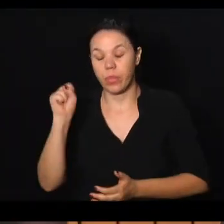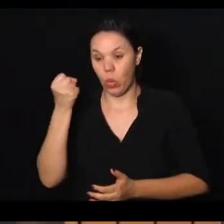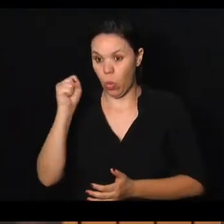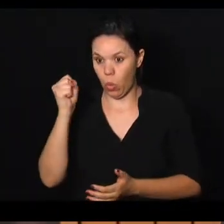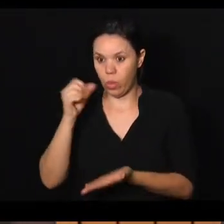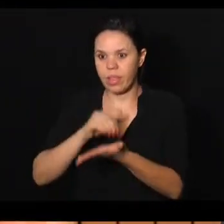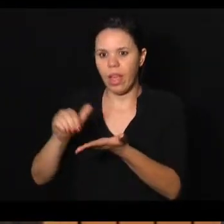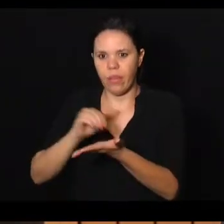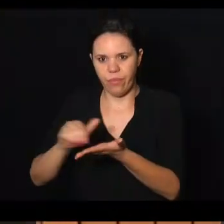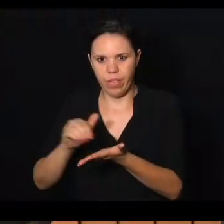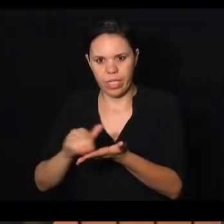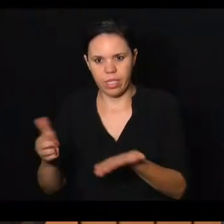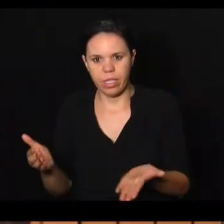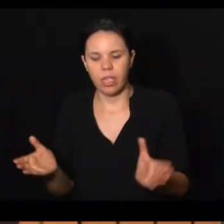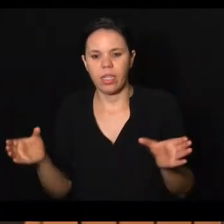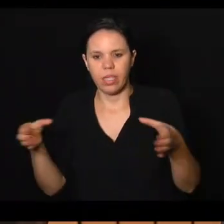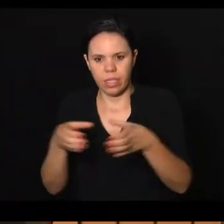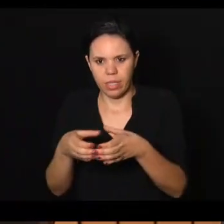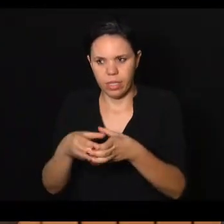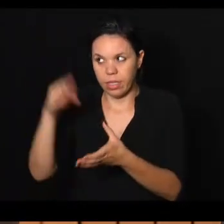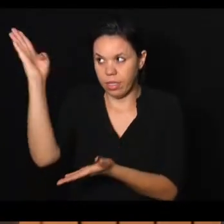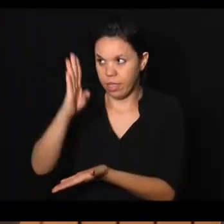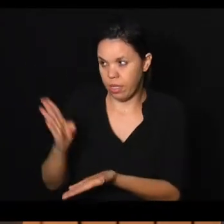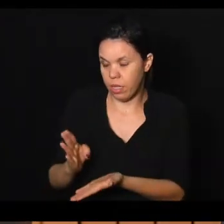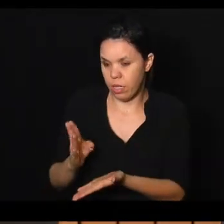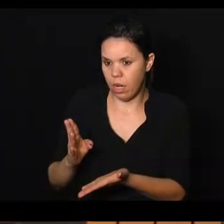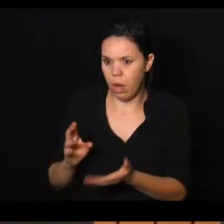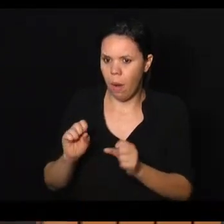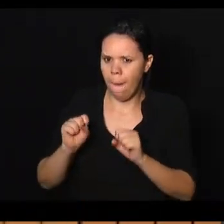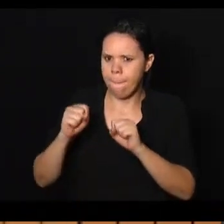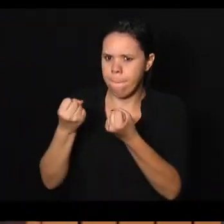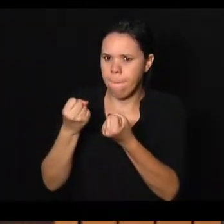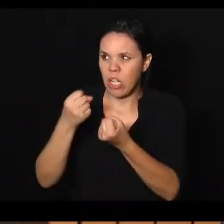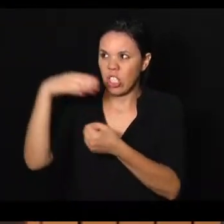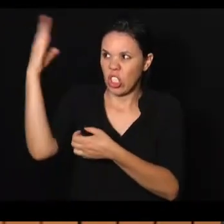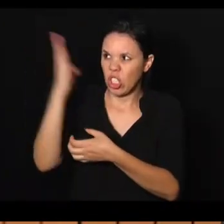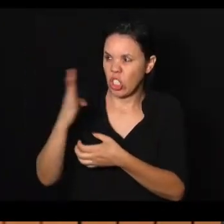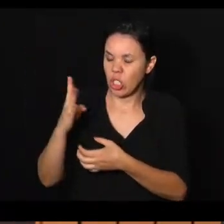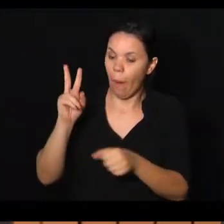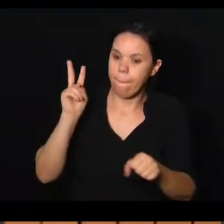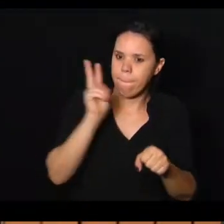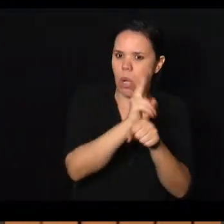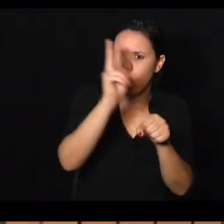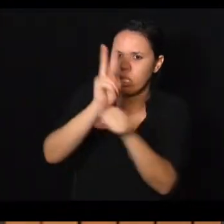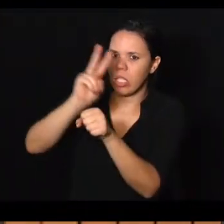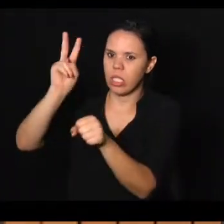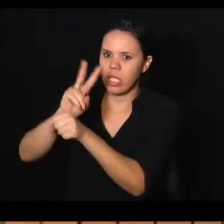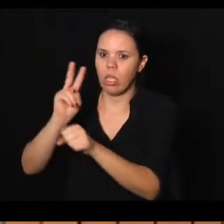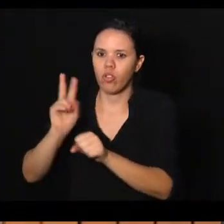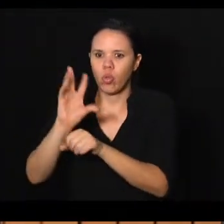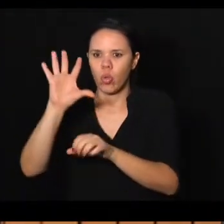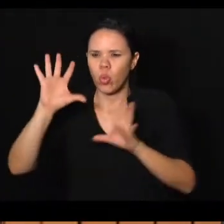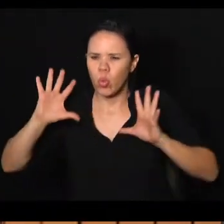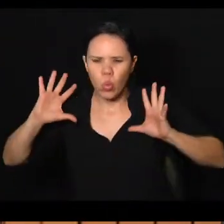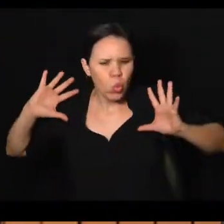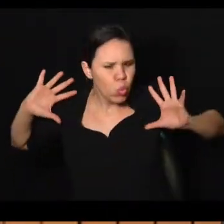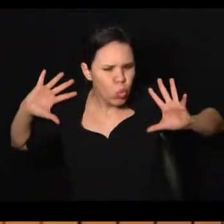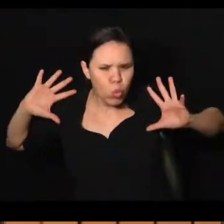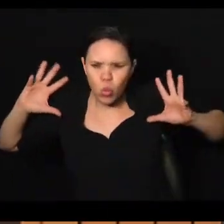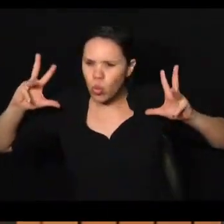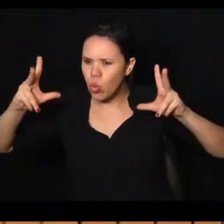8ª secretaria, Secretaria Nacional da Proteção Global. Nessa secretaria estão todos os temas ligados a direitos